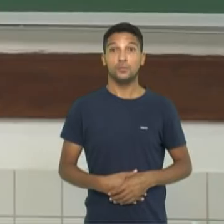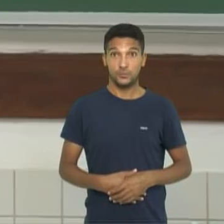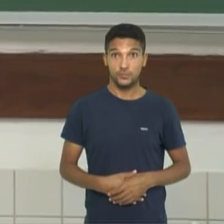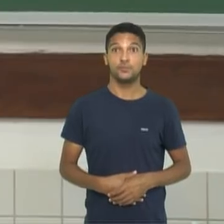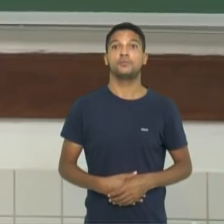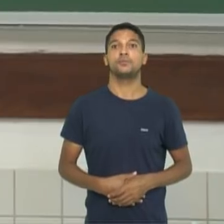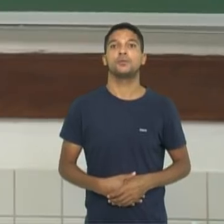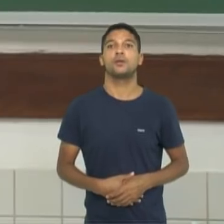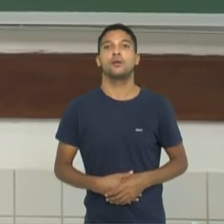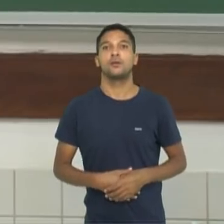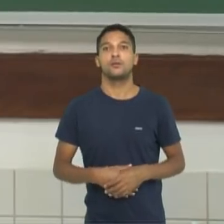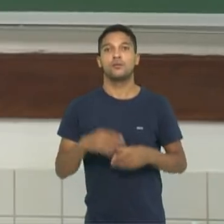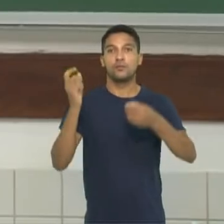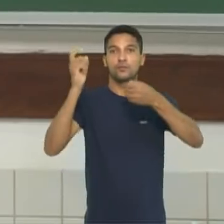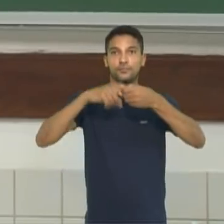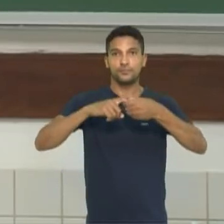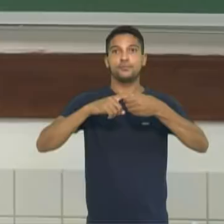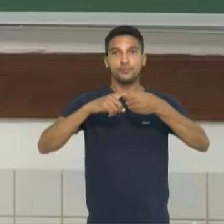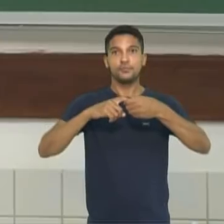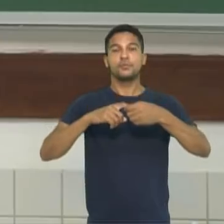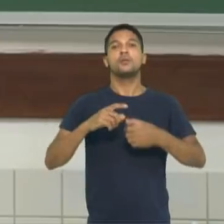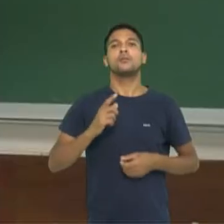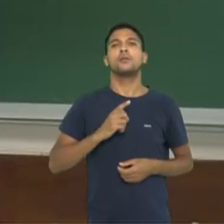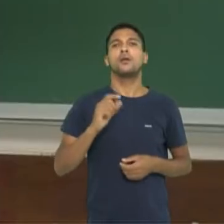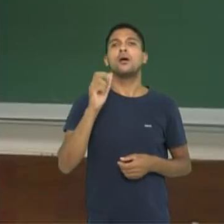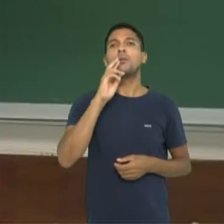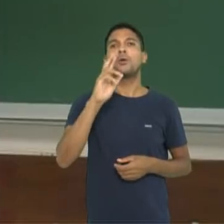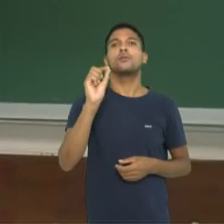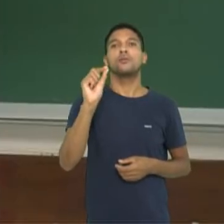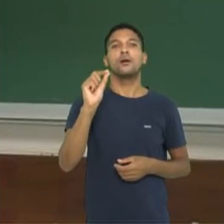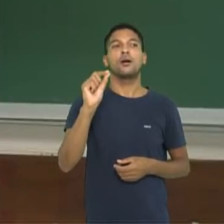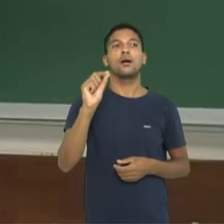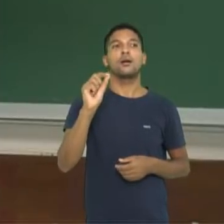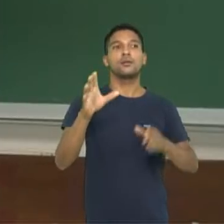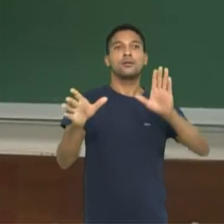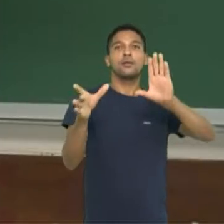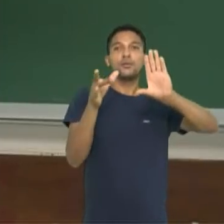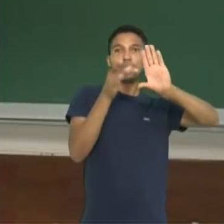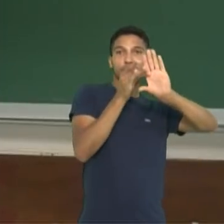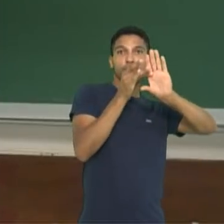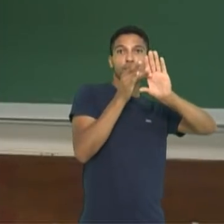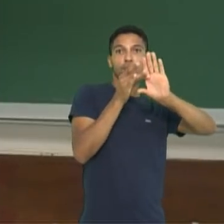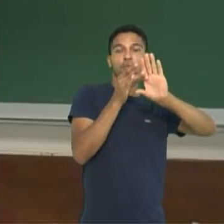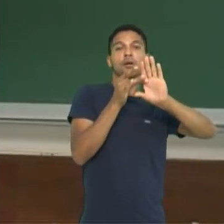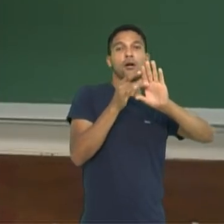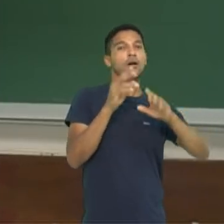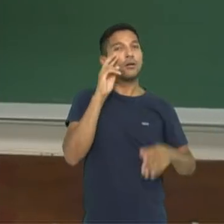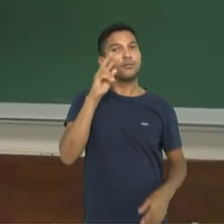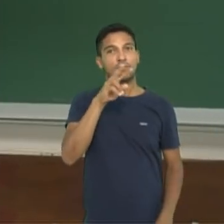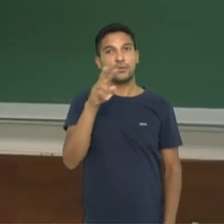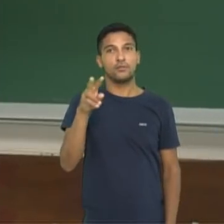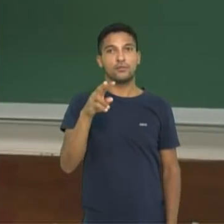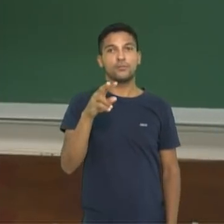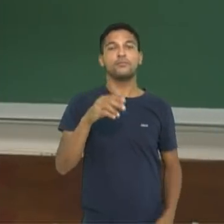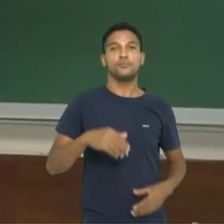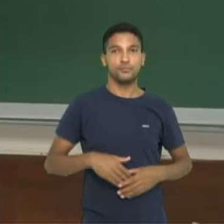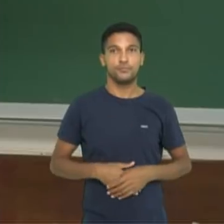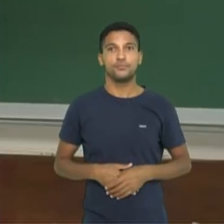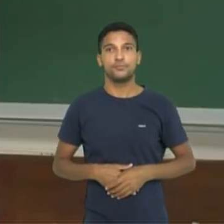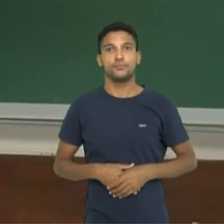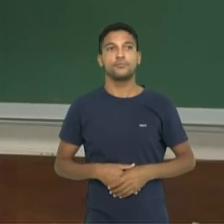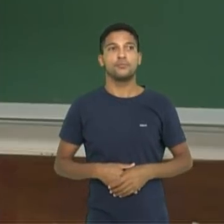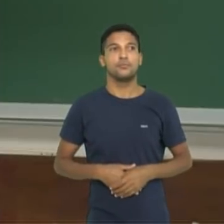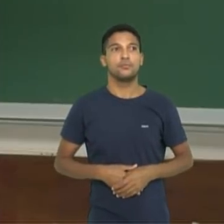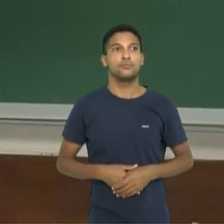E aí, galera, retornando, então, nós temos que é uma personificação ou prosopopeia, né? Já havíamos também trabalhado esse exercício,